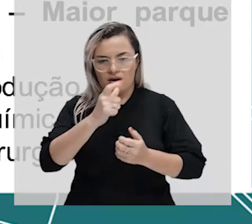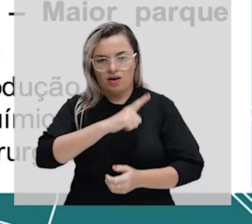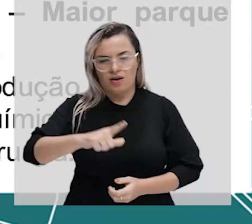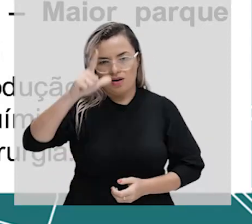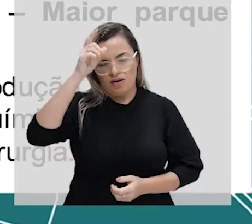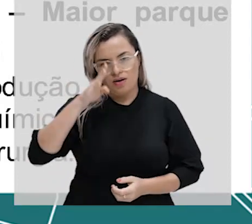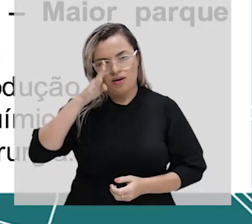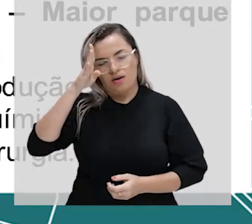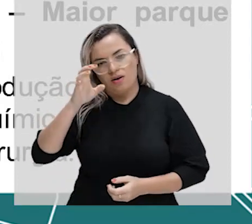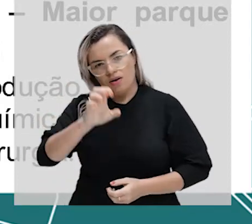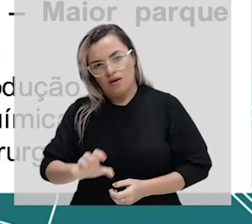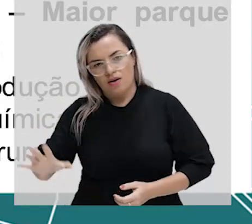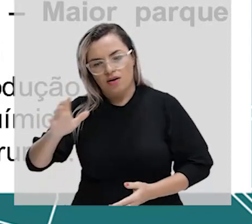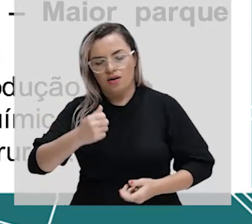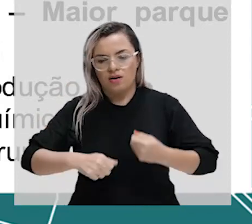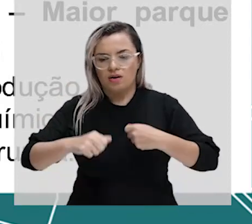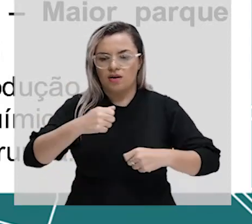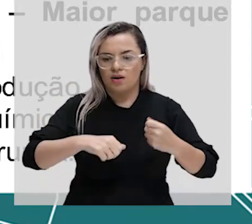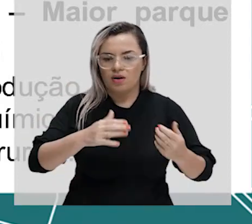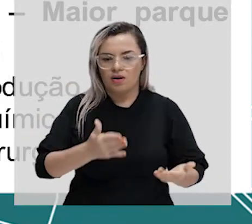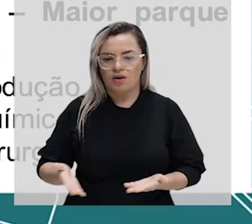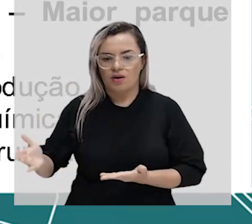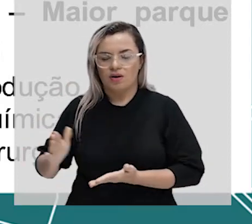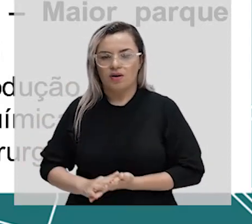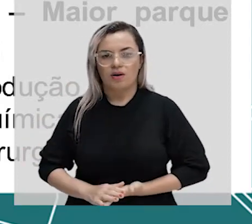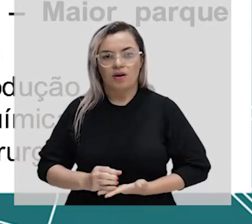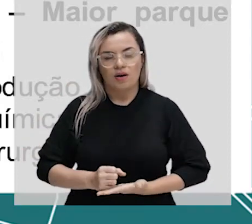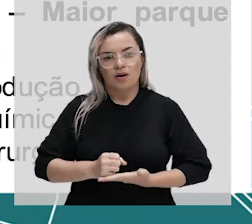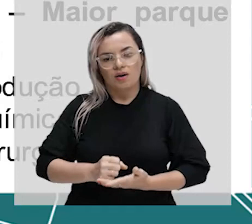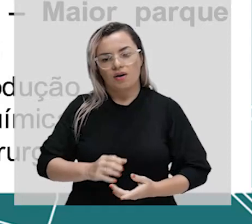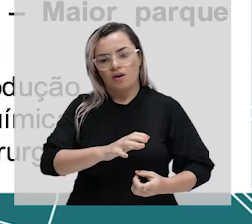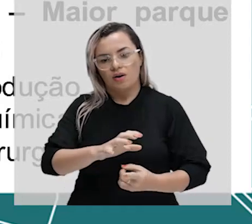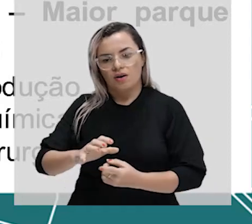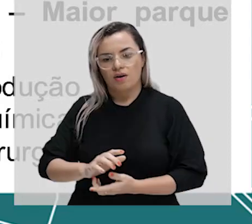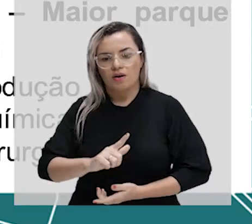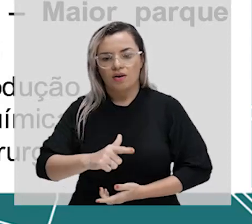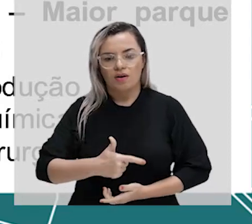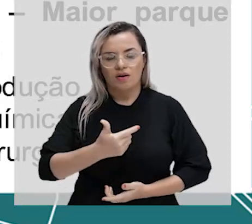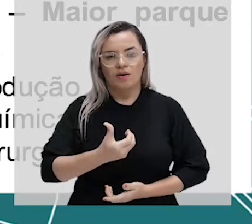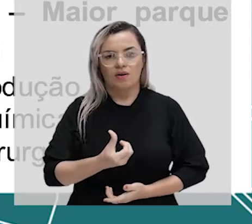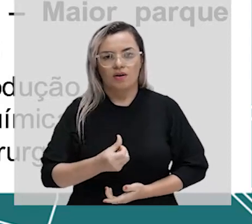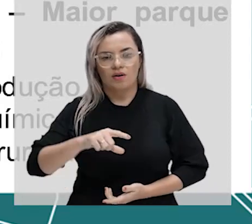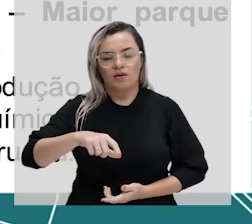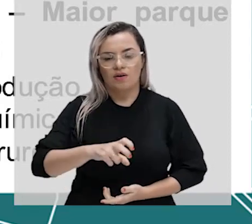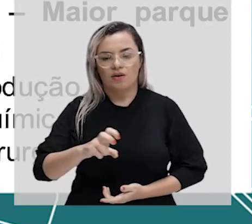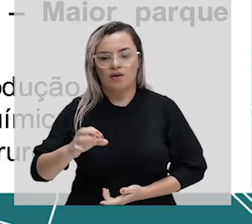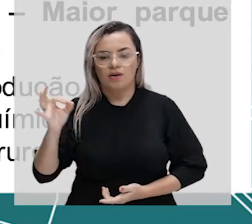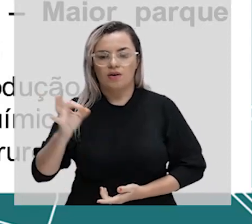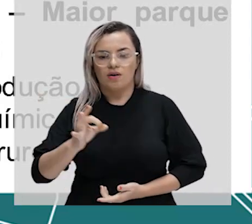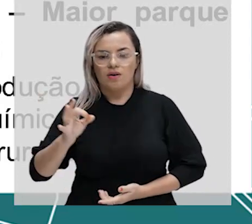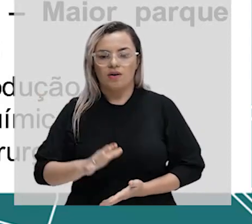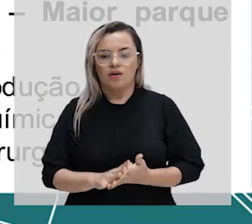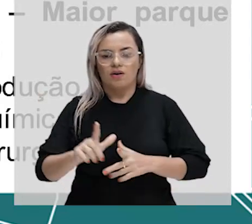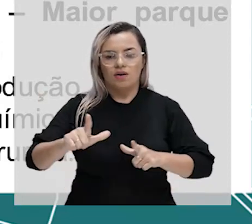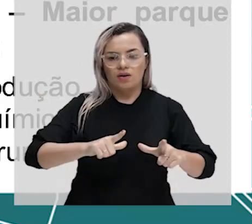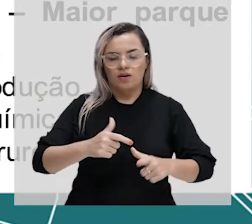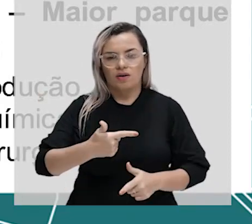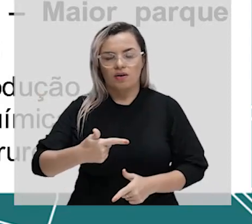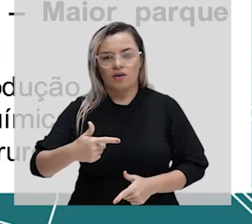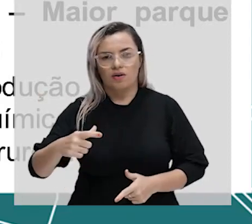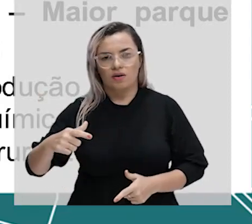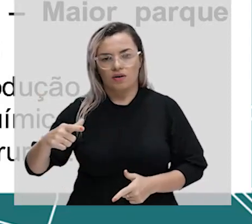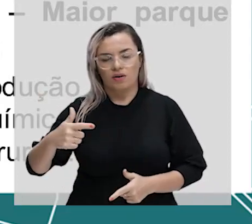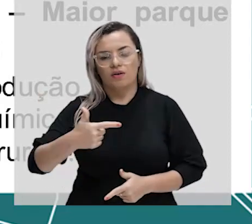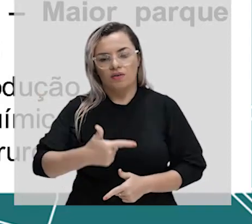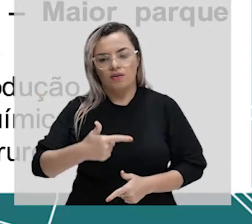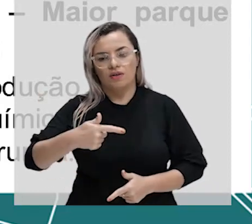da Europa, tá? O setor industrial alemão, ele vai contribuir com 26% do PIB e empregar 27% da população alemã. Nós